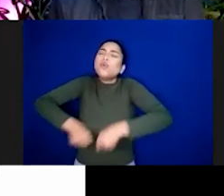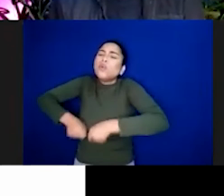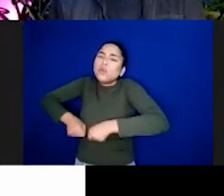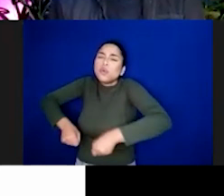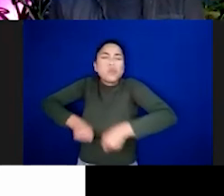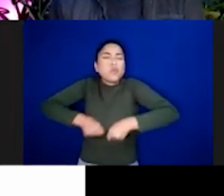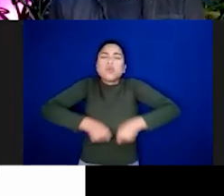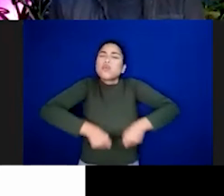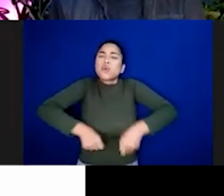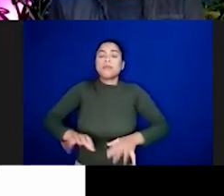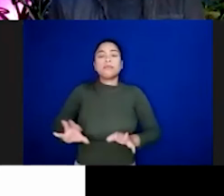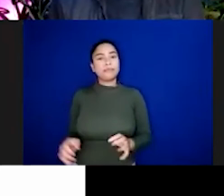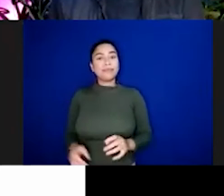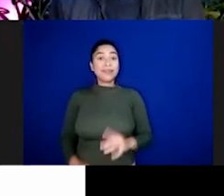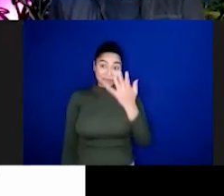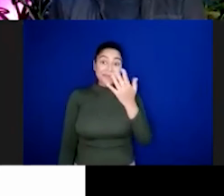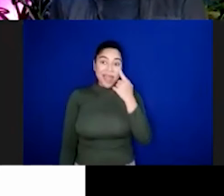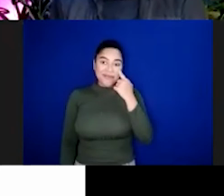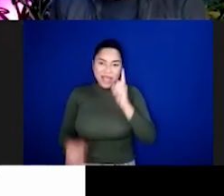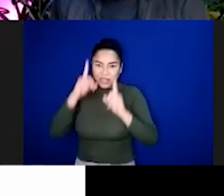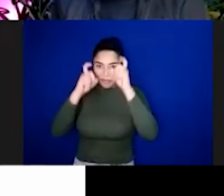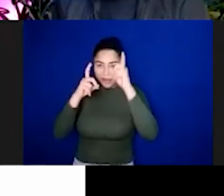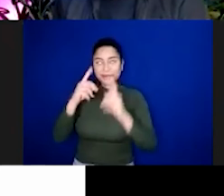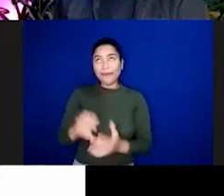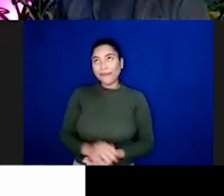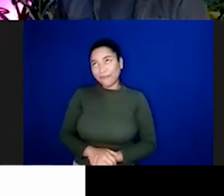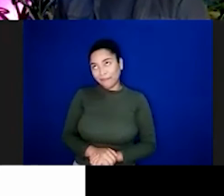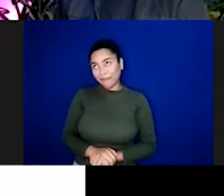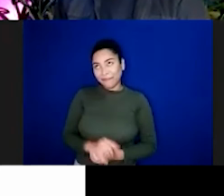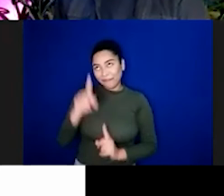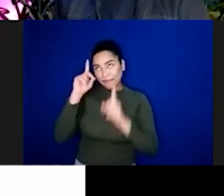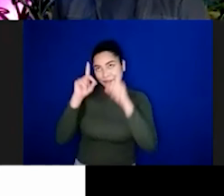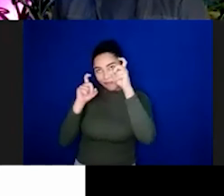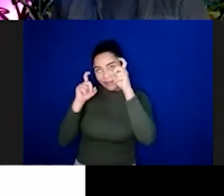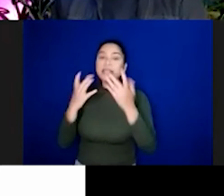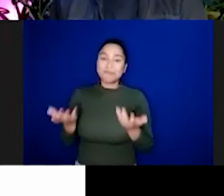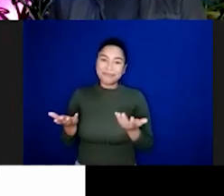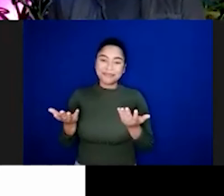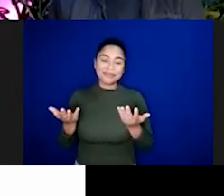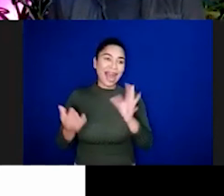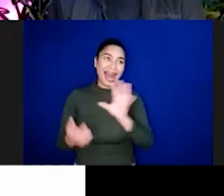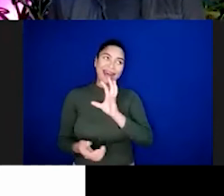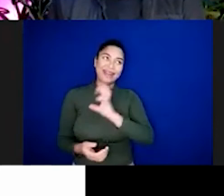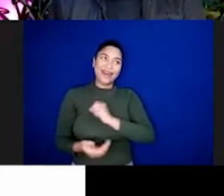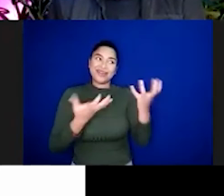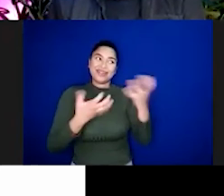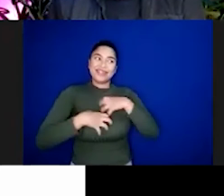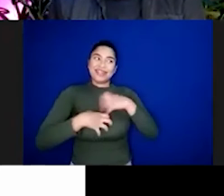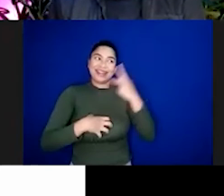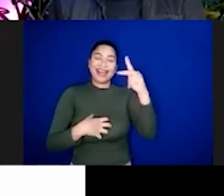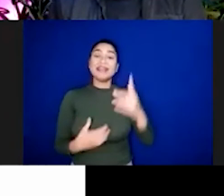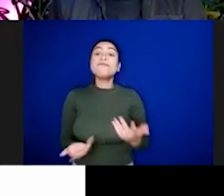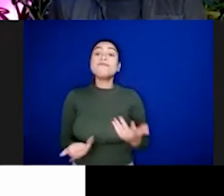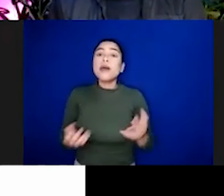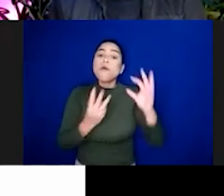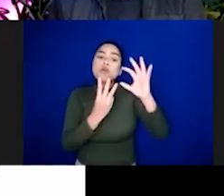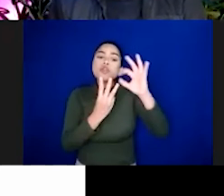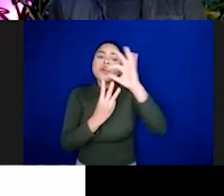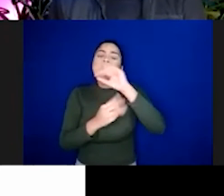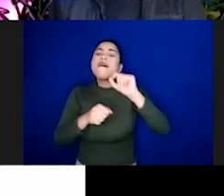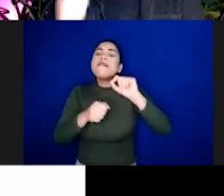é a cara dela no final de estudo eu amo essa cara e é basicamente isso ela o que que ela faz nos Stories dela